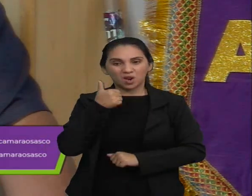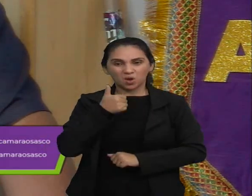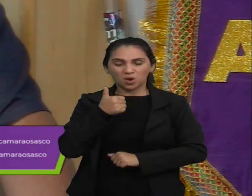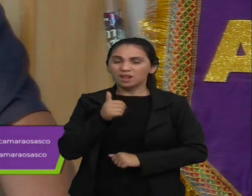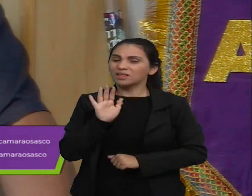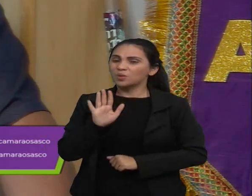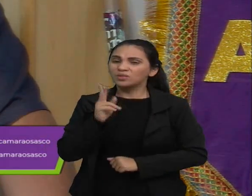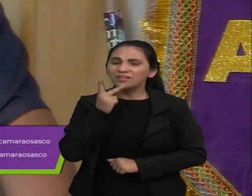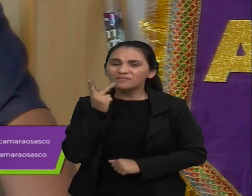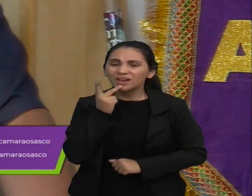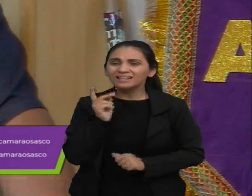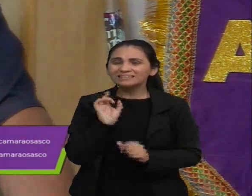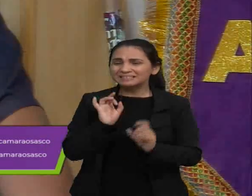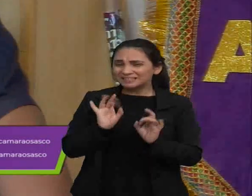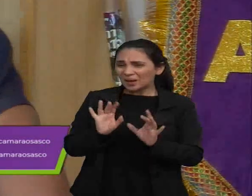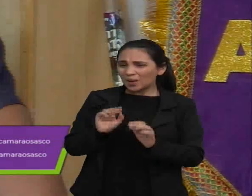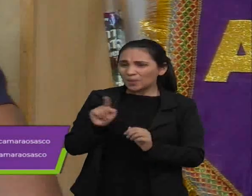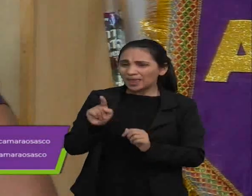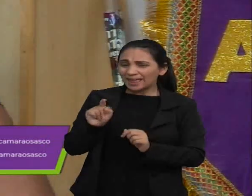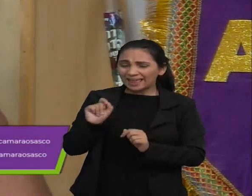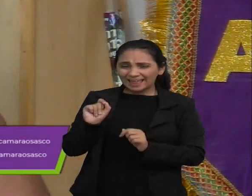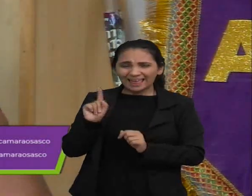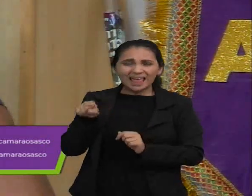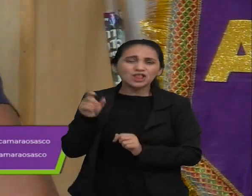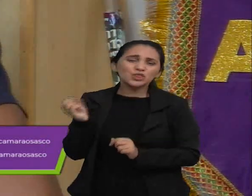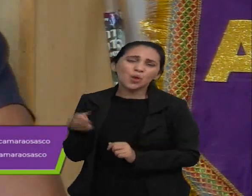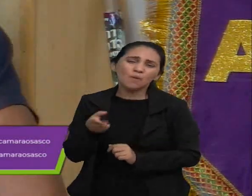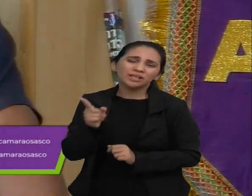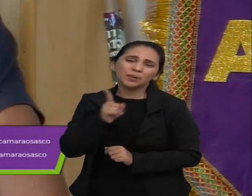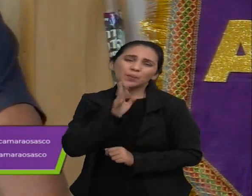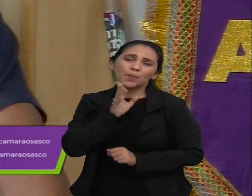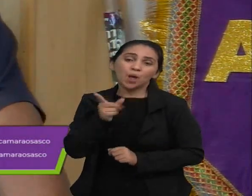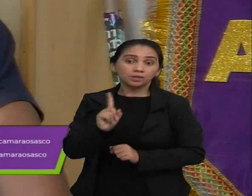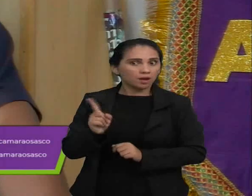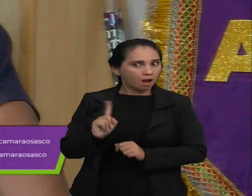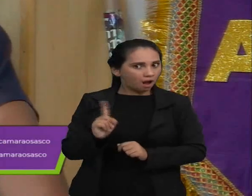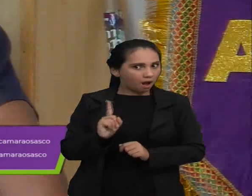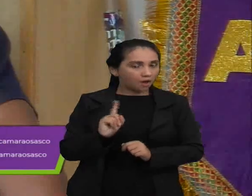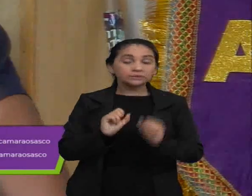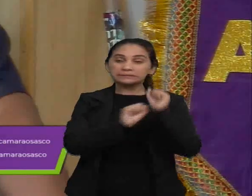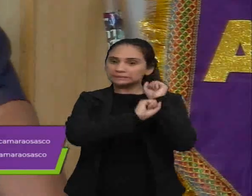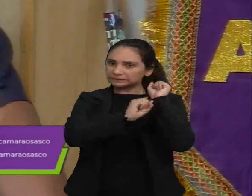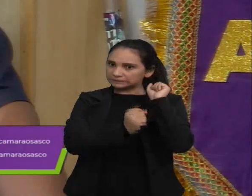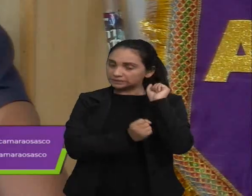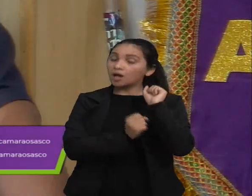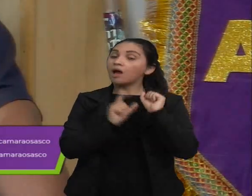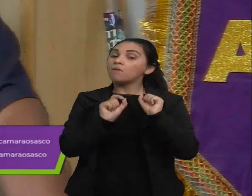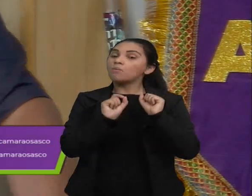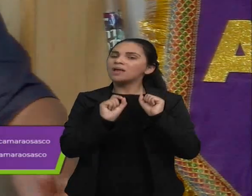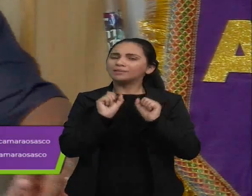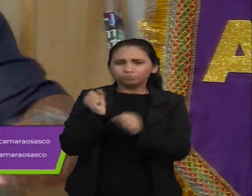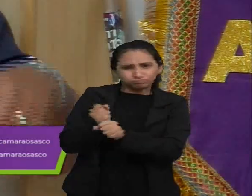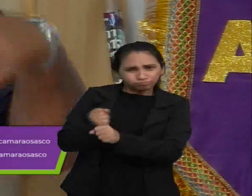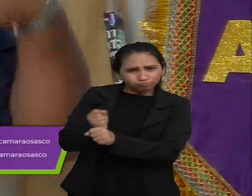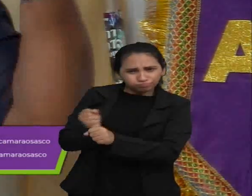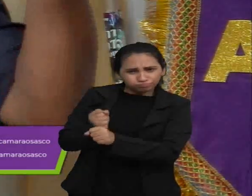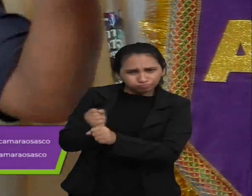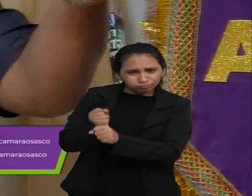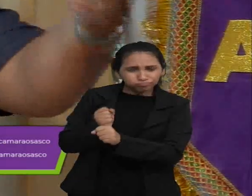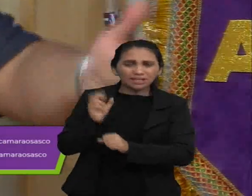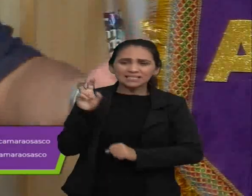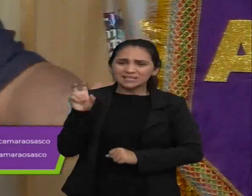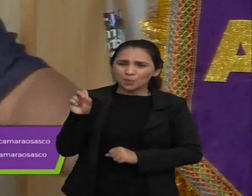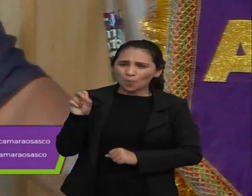amadorismo nós estamos falando de uma empresa que tem 50 anos de existência por que que agora